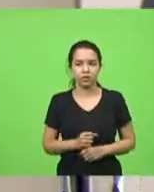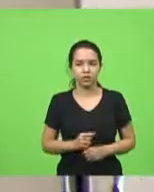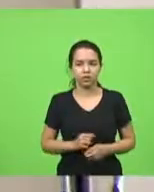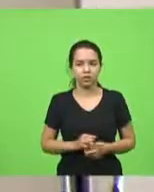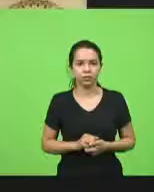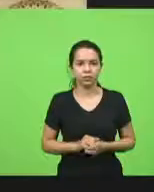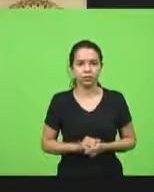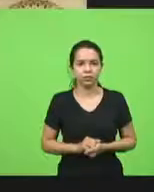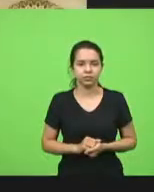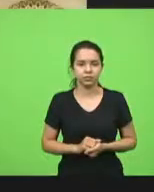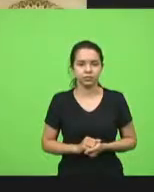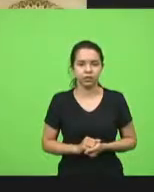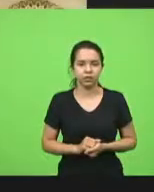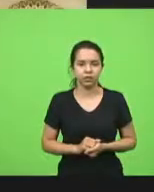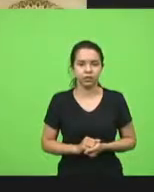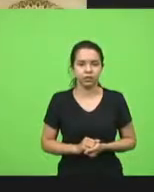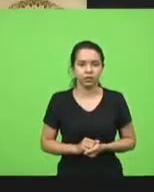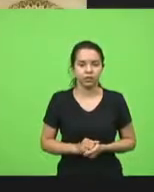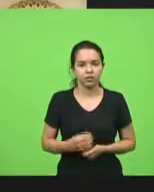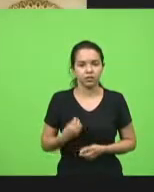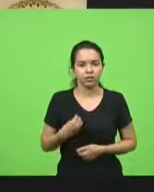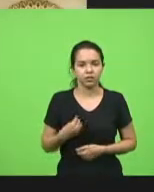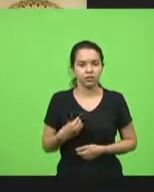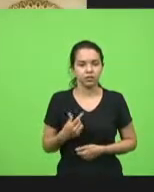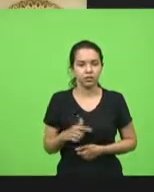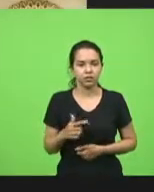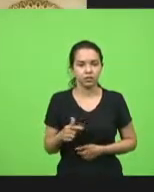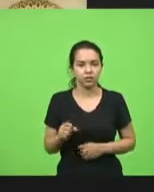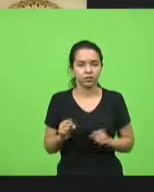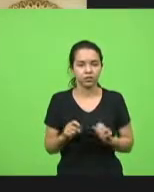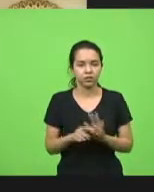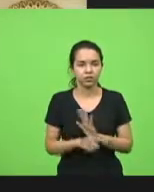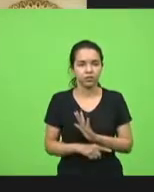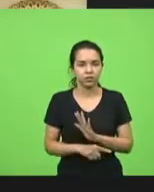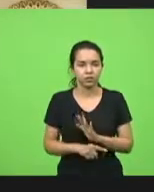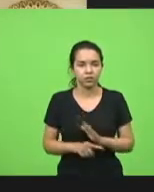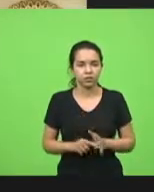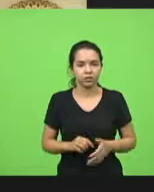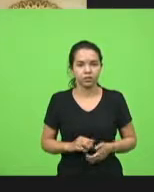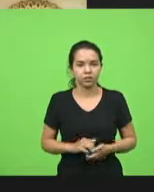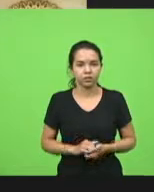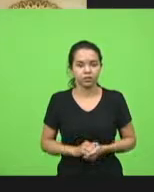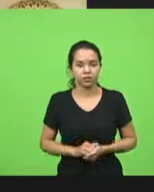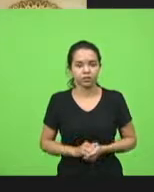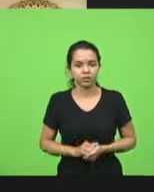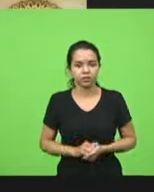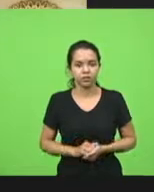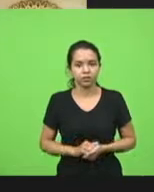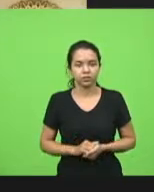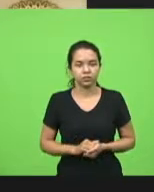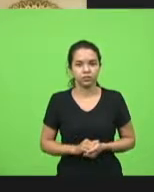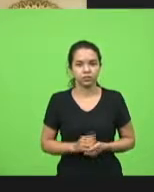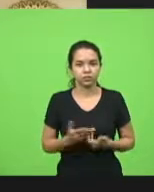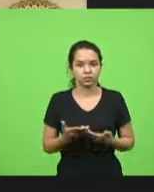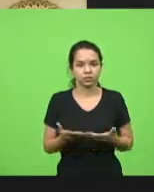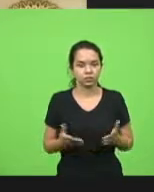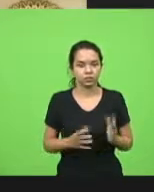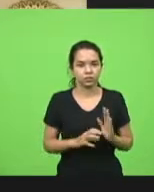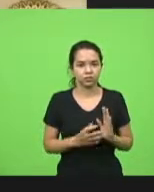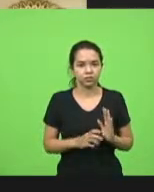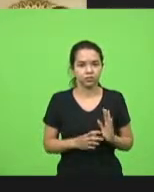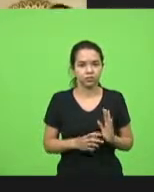Obrigada, senhor presidente. Por eu não estar presente fisicamente, posso consultar os meus colegas de partido e bloco, se eles gostariam que eu